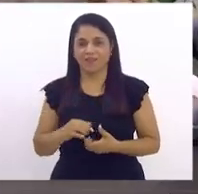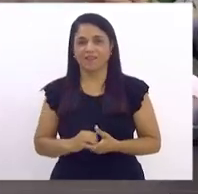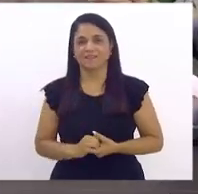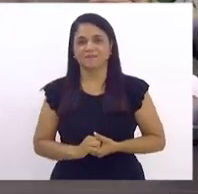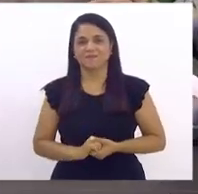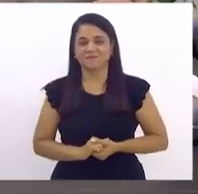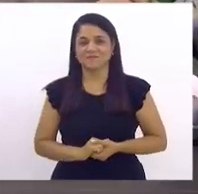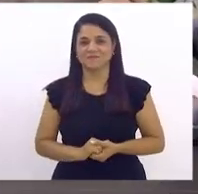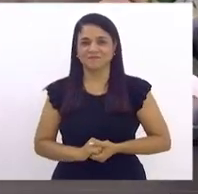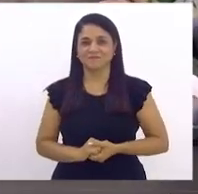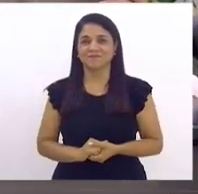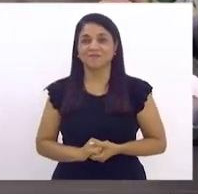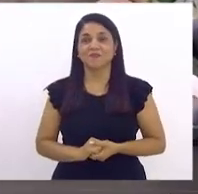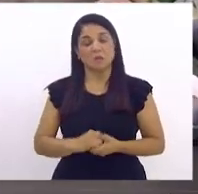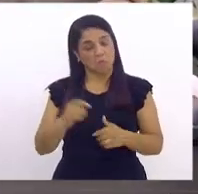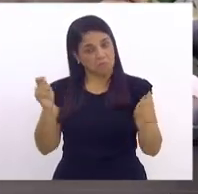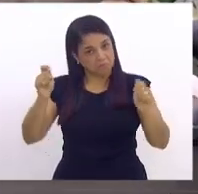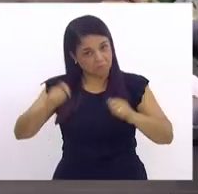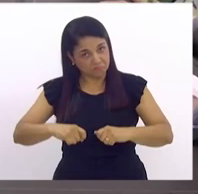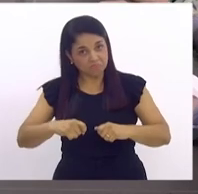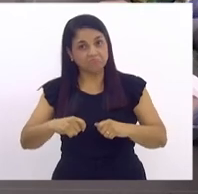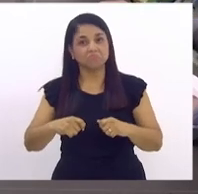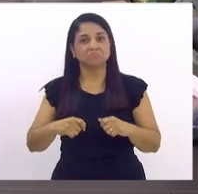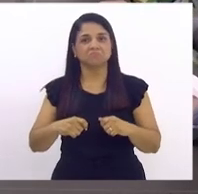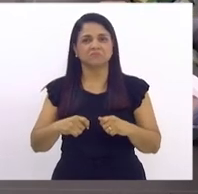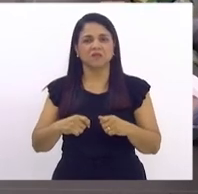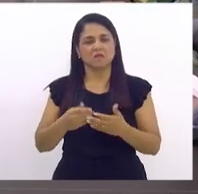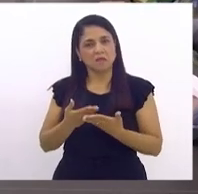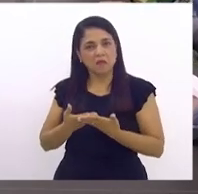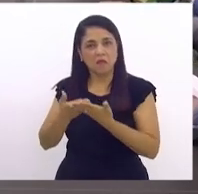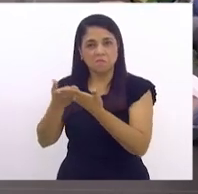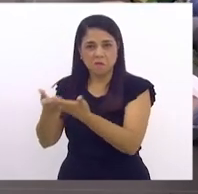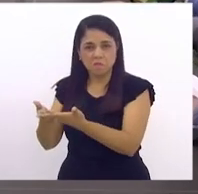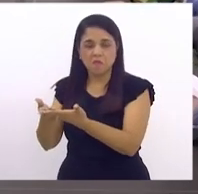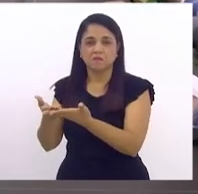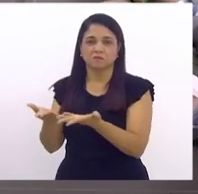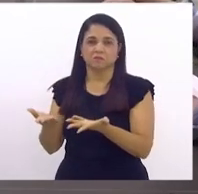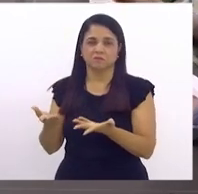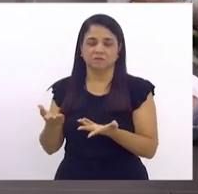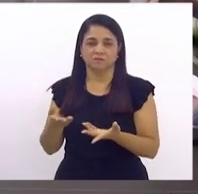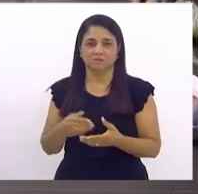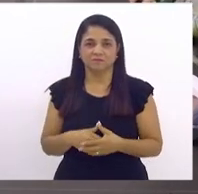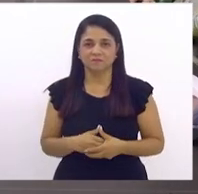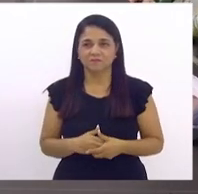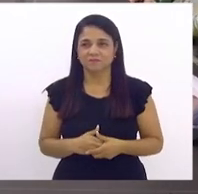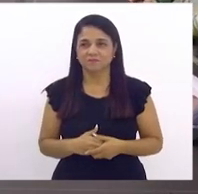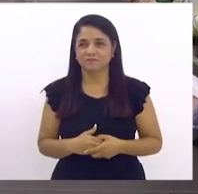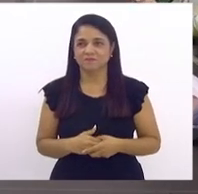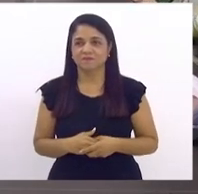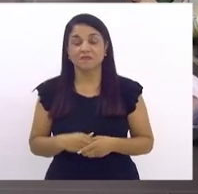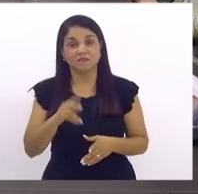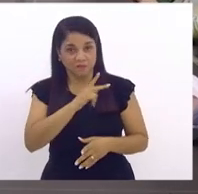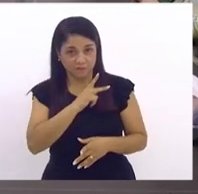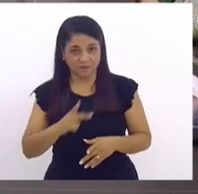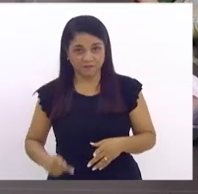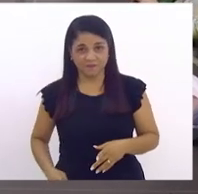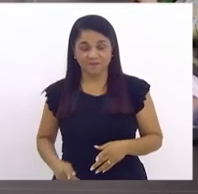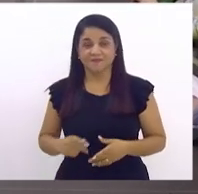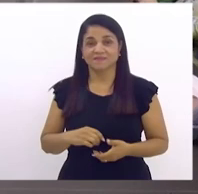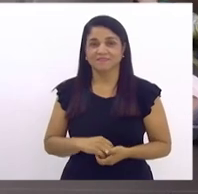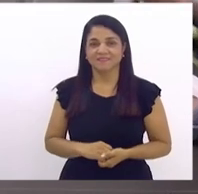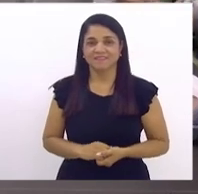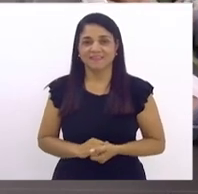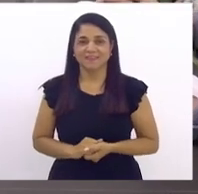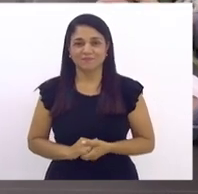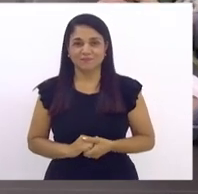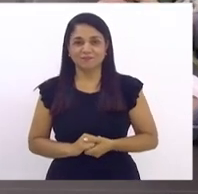Presidente. Eu acho que é possível encaminhamento para baixa diligência para ouvir, né? Presidente, olha só.